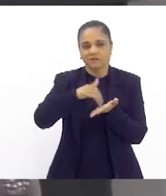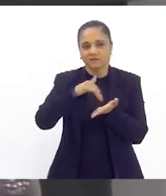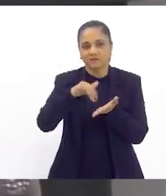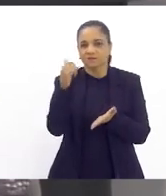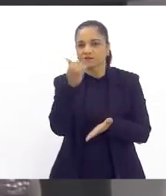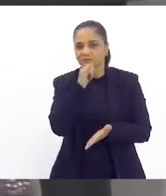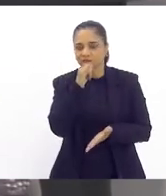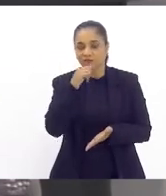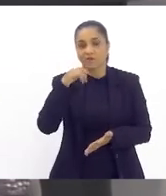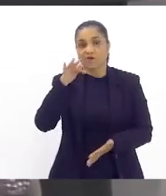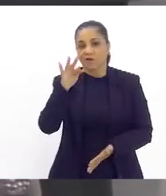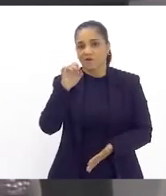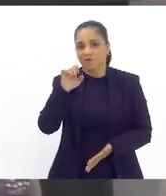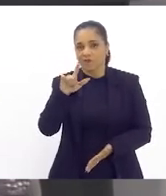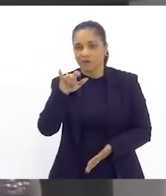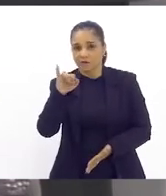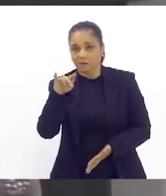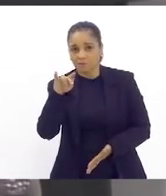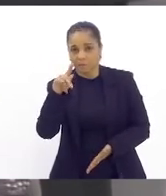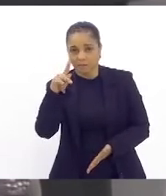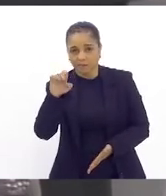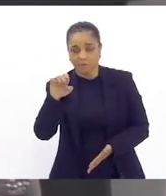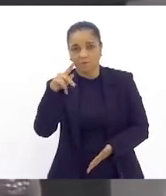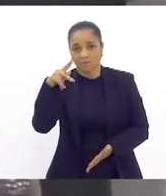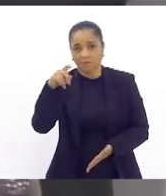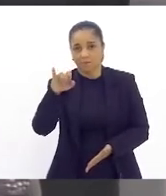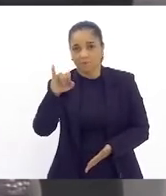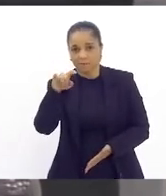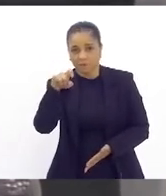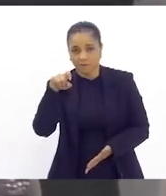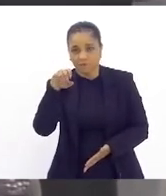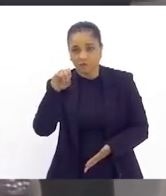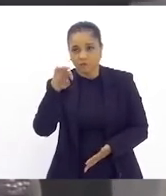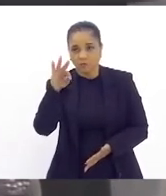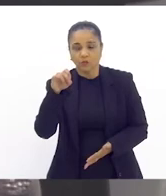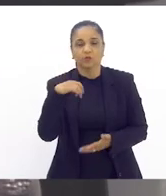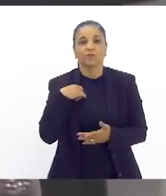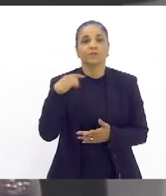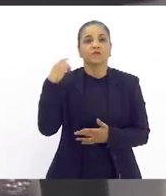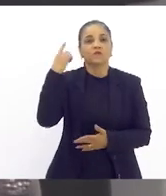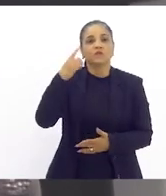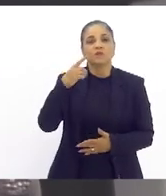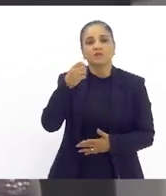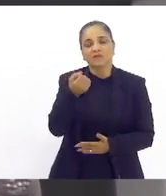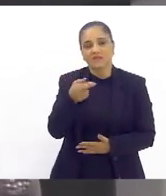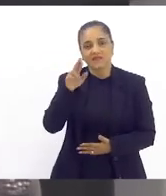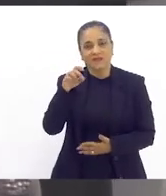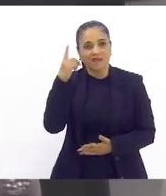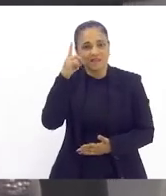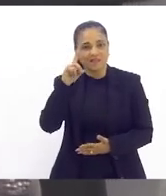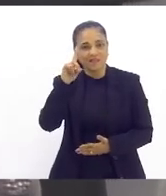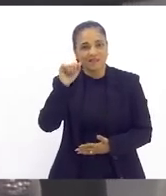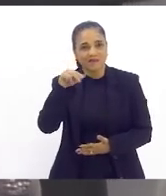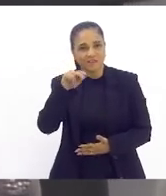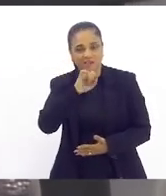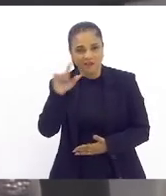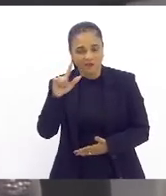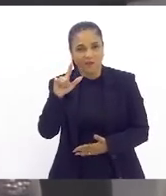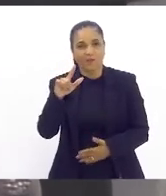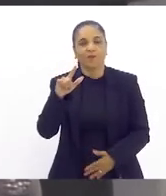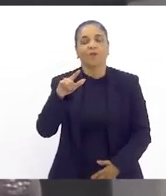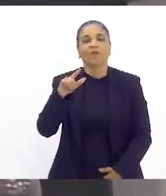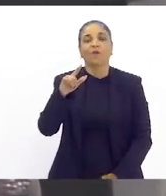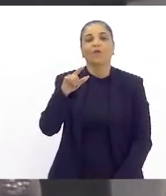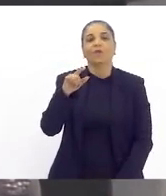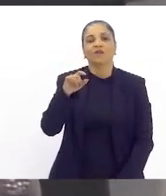Felipe Peixoto prazer revê-lo cumprimentar Dr Daniel Dr Andréa representando a light a enel